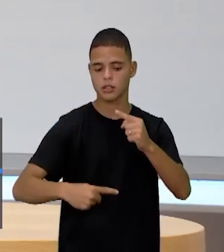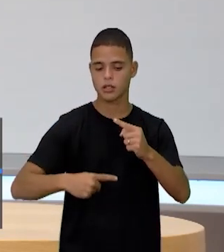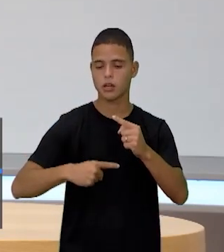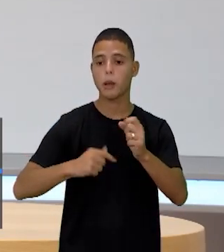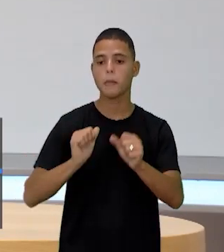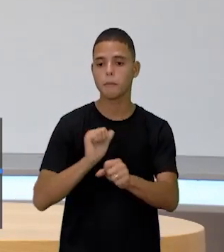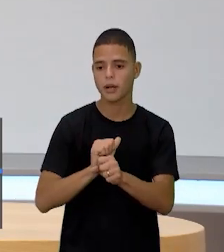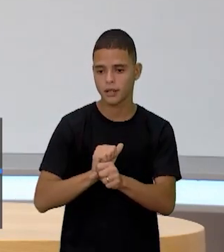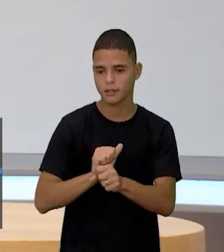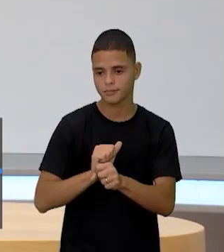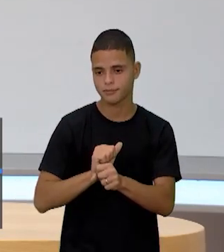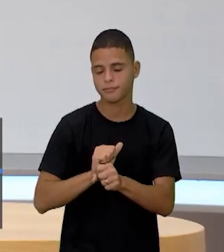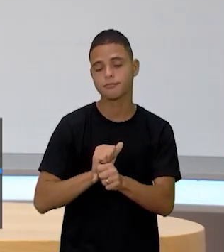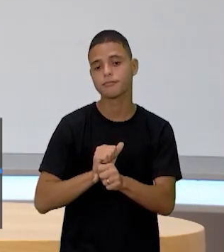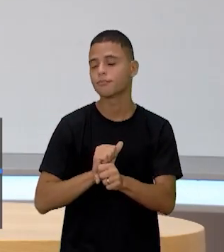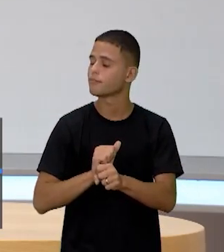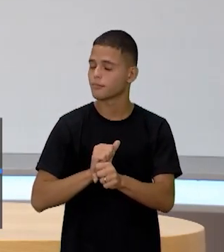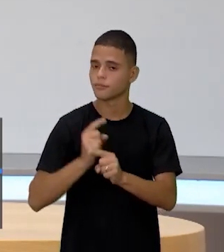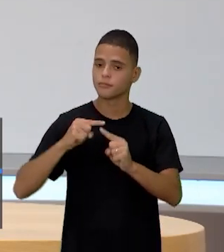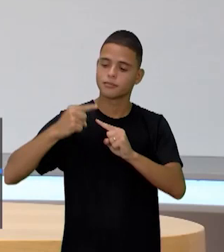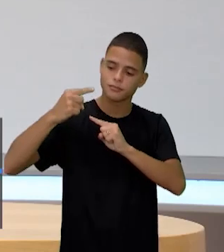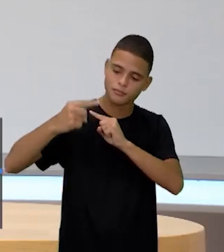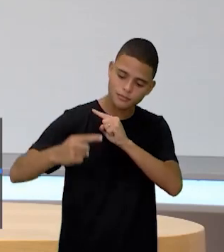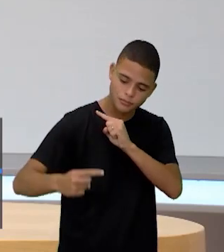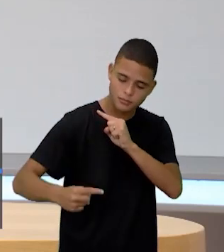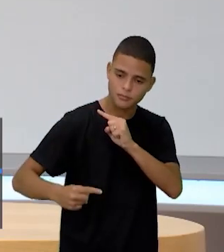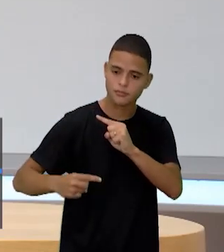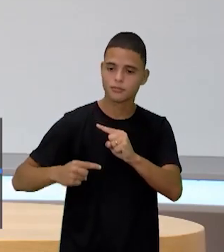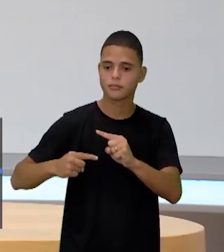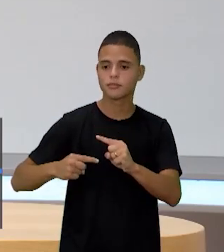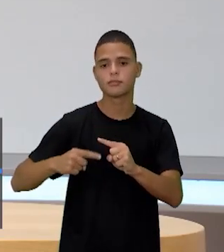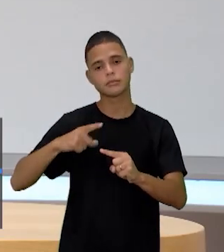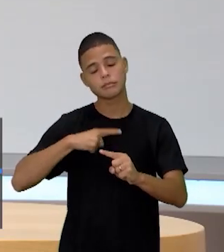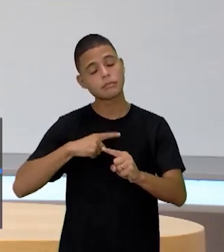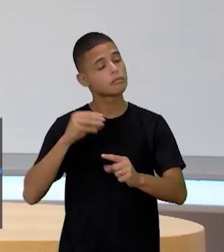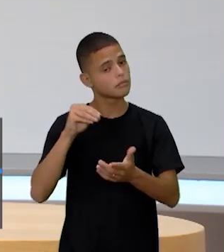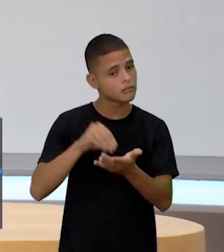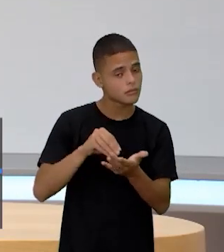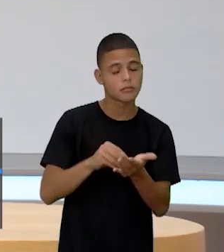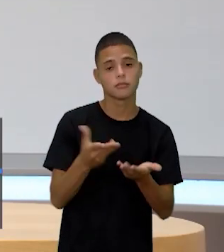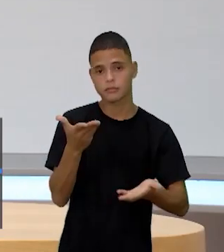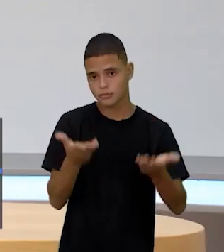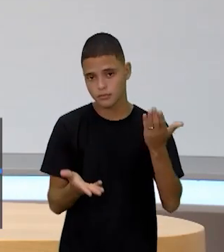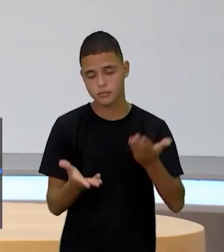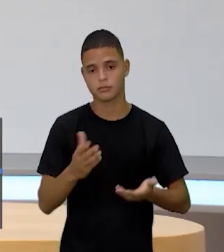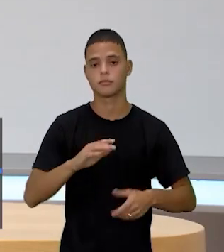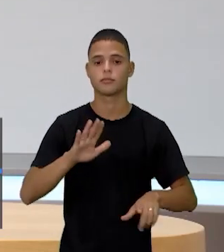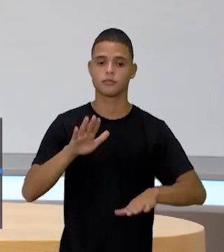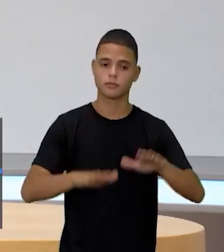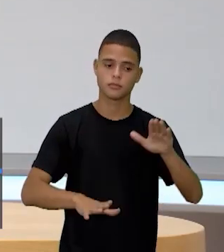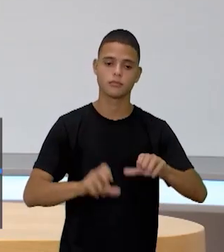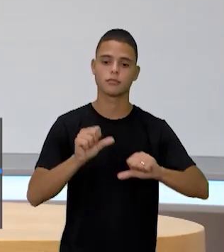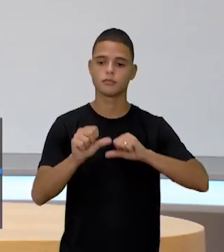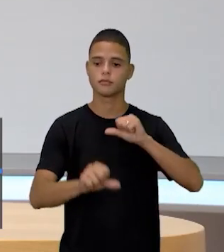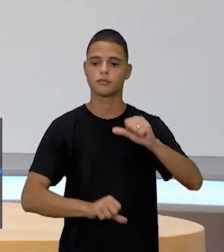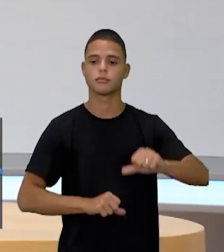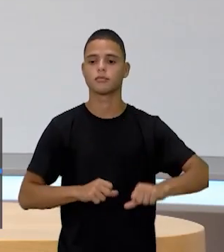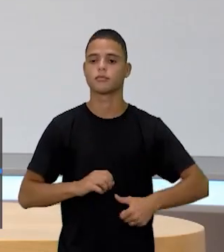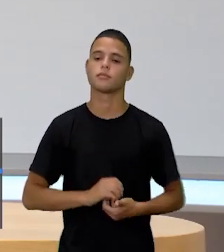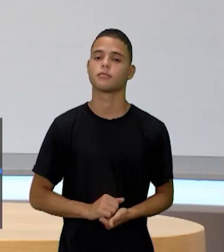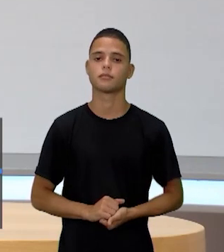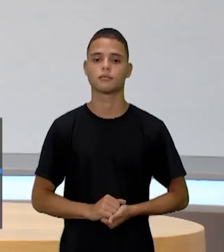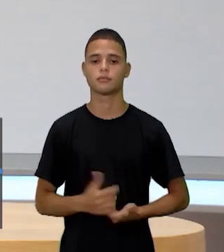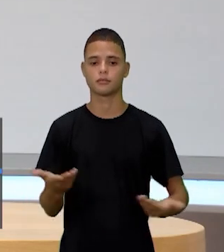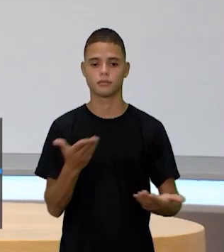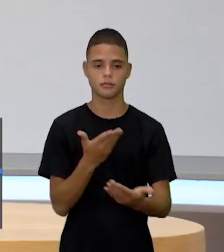ir para o equilíbrio, mas elas não conseguem ficar, porque a gente tem vários fatores aí que alteram esse equilíbrio. Então a gente